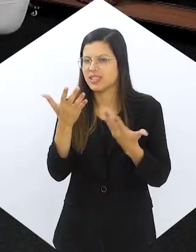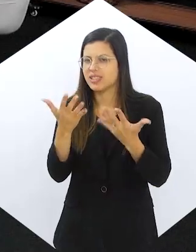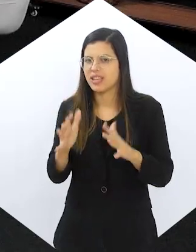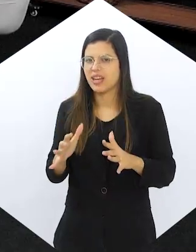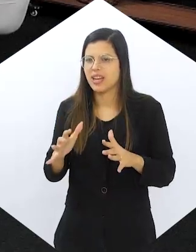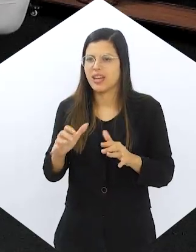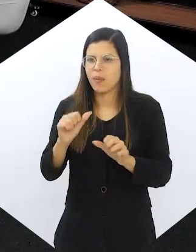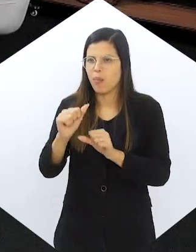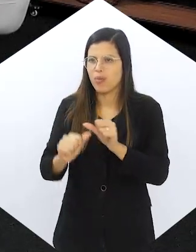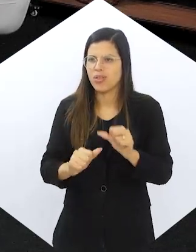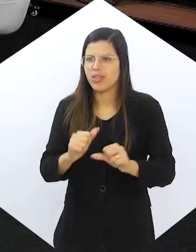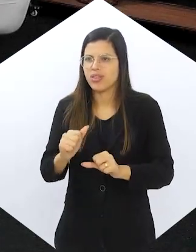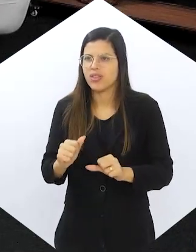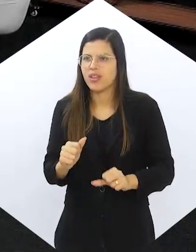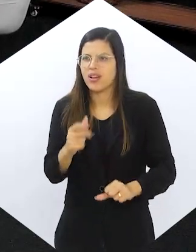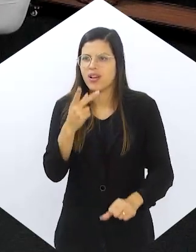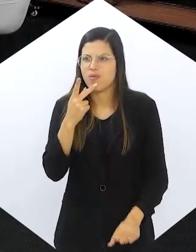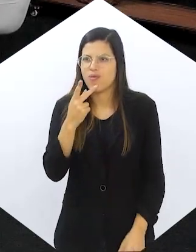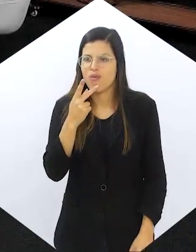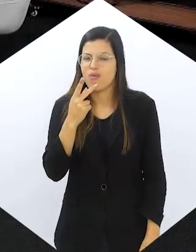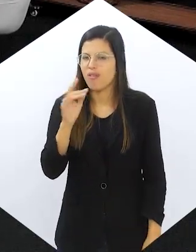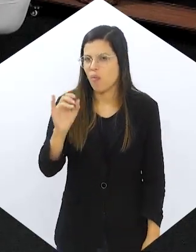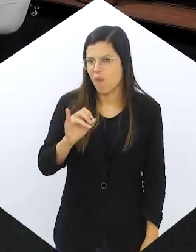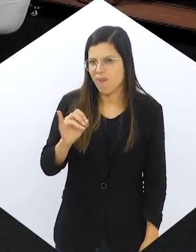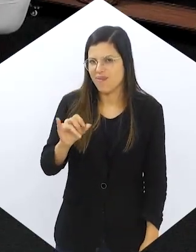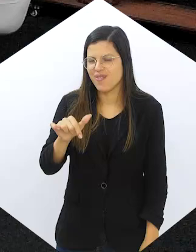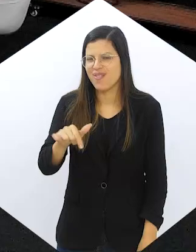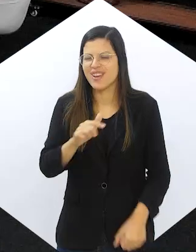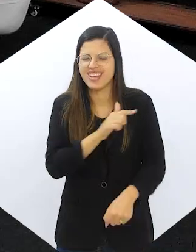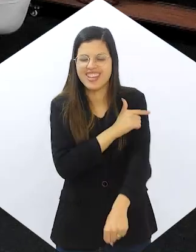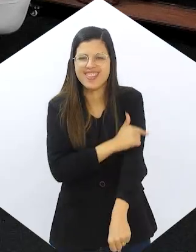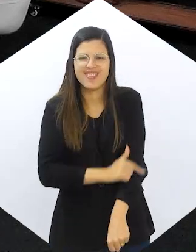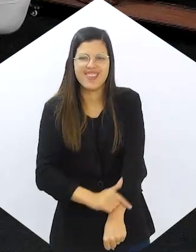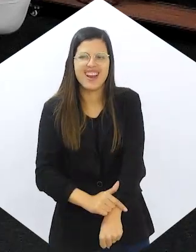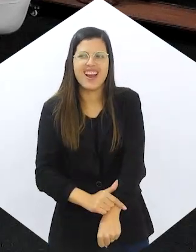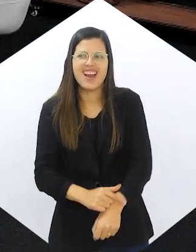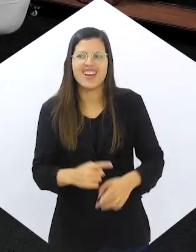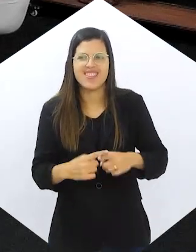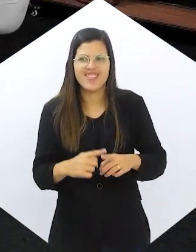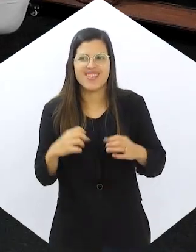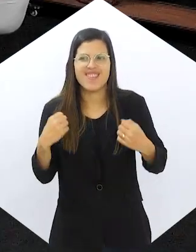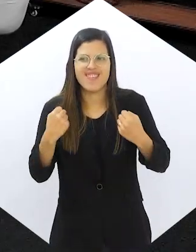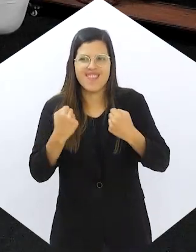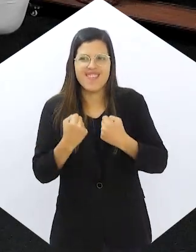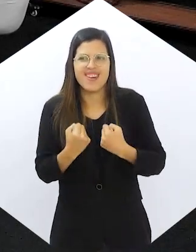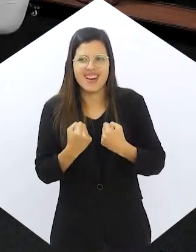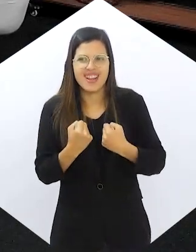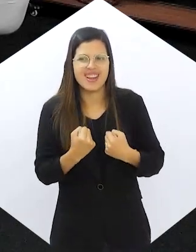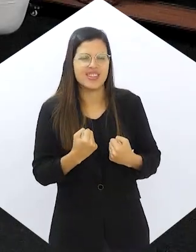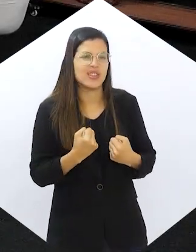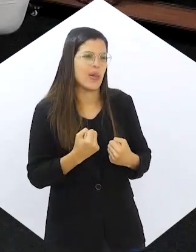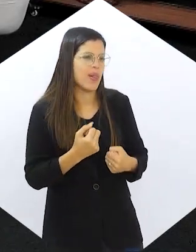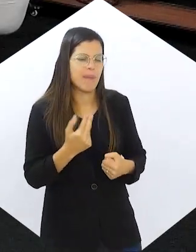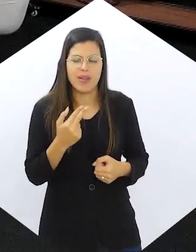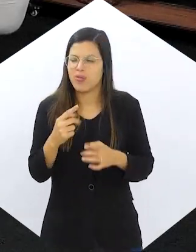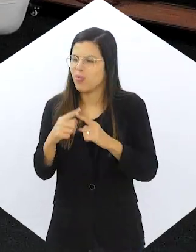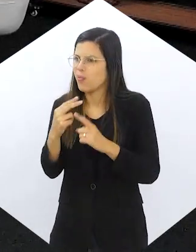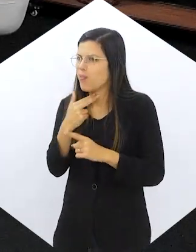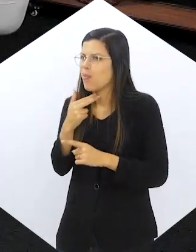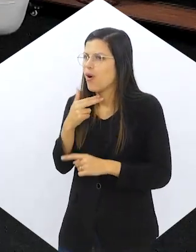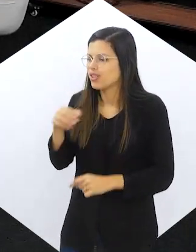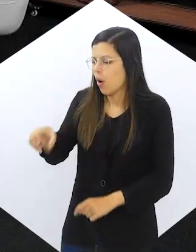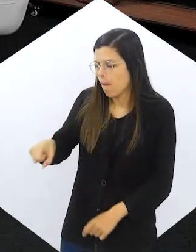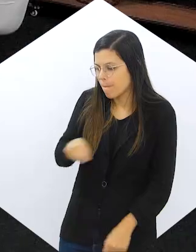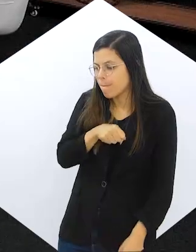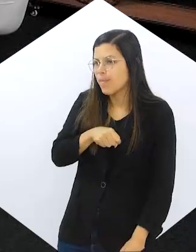de Quer posição. sentar um pouquinho. Vou falar um oi educado, porque ele está Aí com ele colete. não pode, aí eu puxo Você puxa